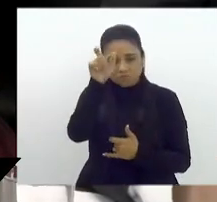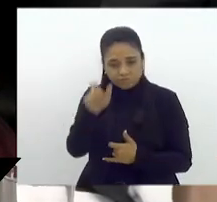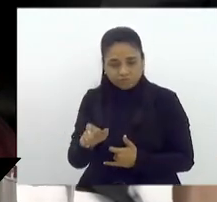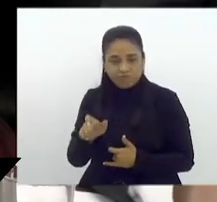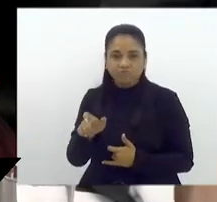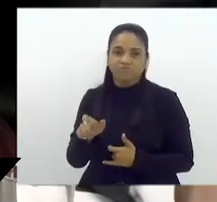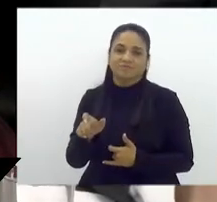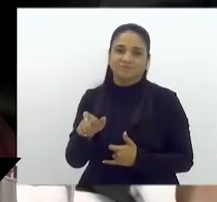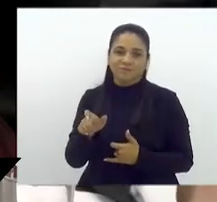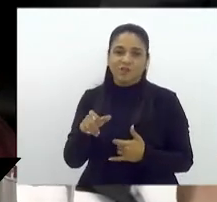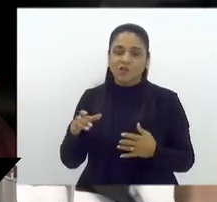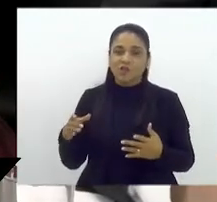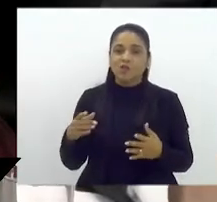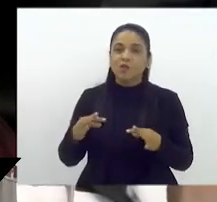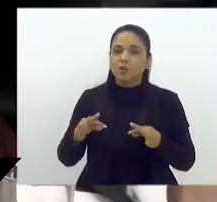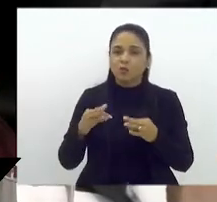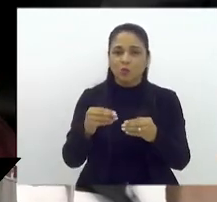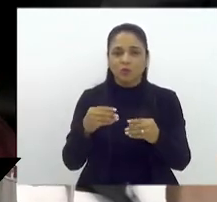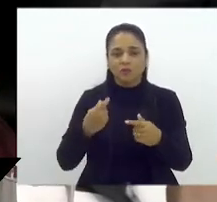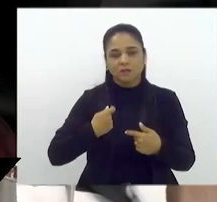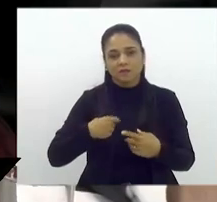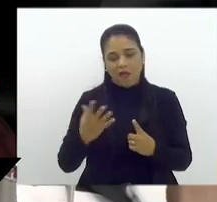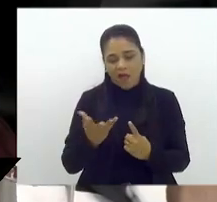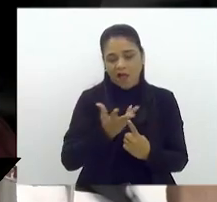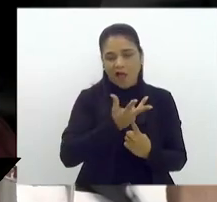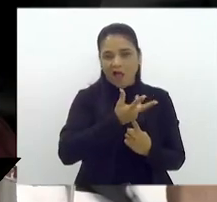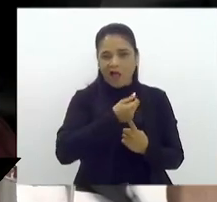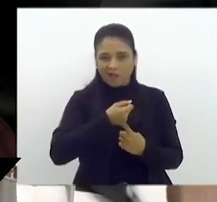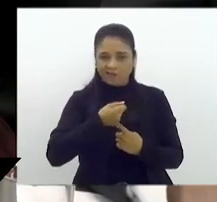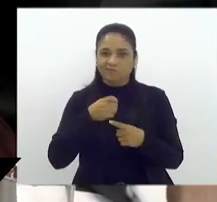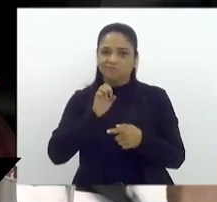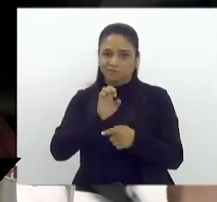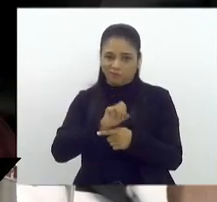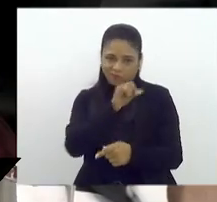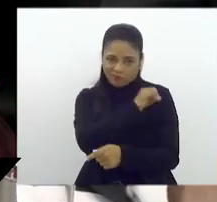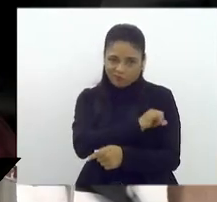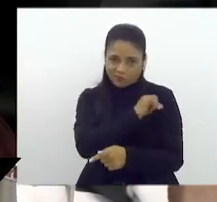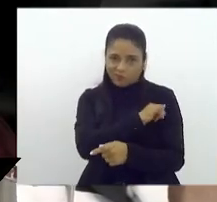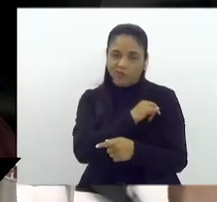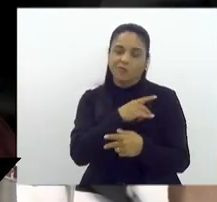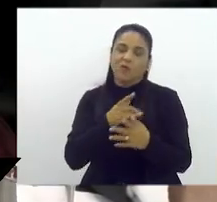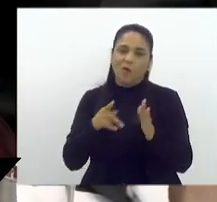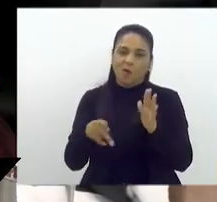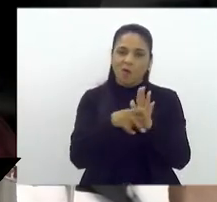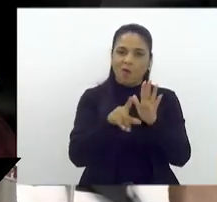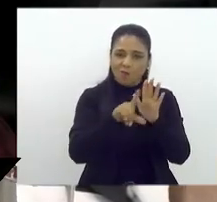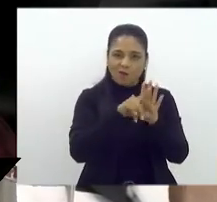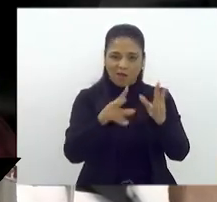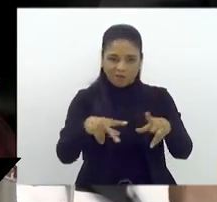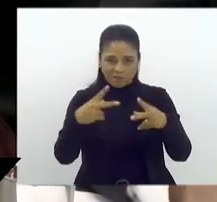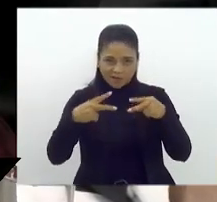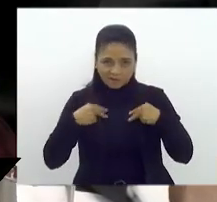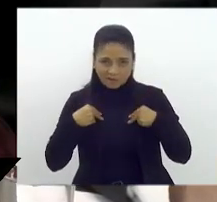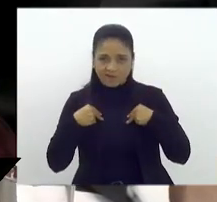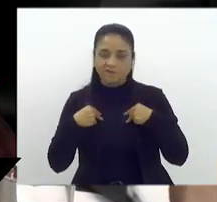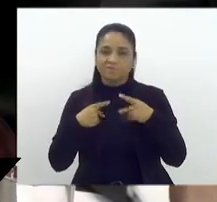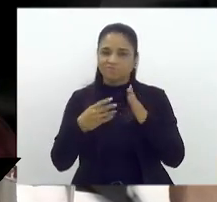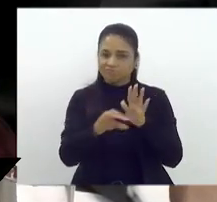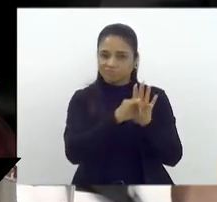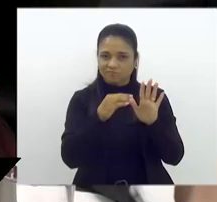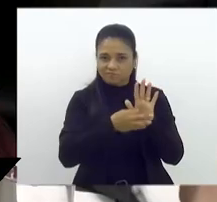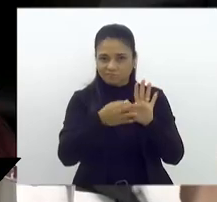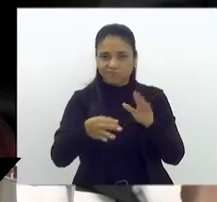e de toda a sua obra para o Estado do Rio de Janeiro. Então, um projeto muito meritório, mereceu aqui o nosso parecer